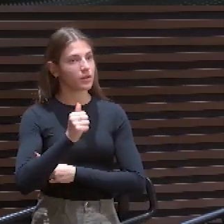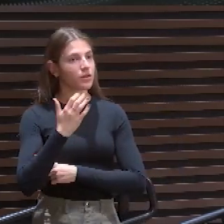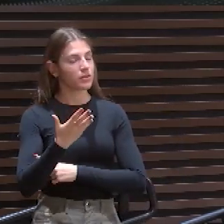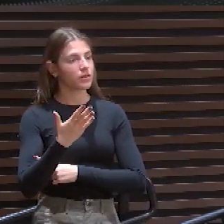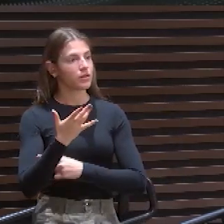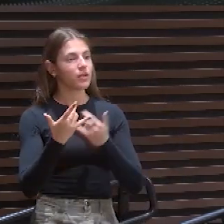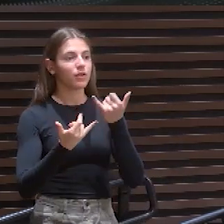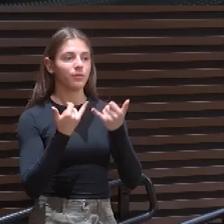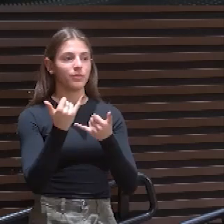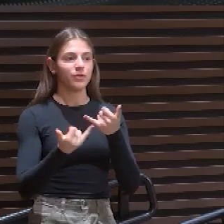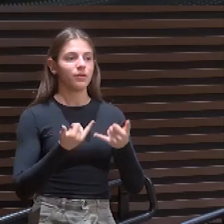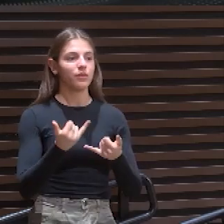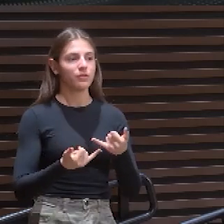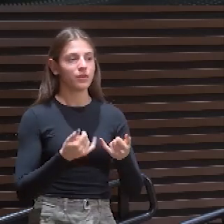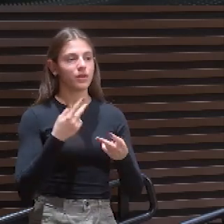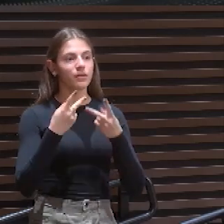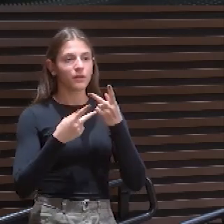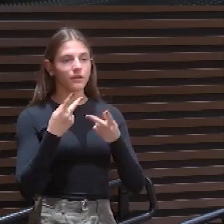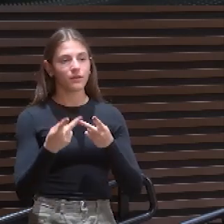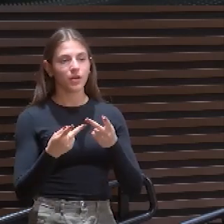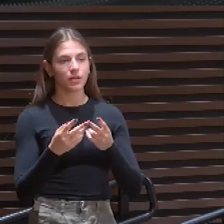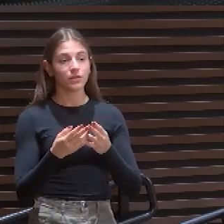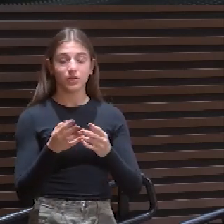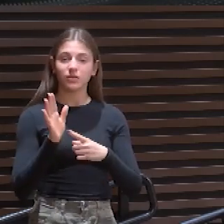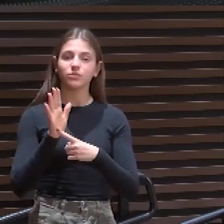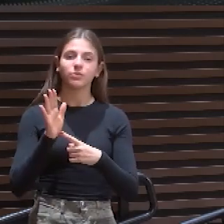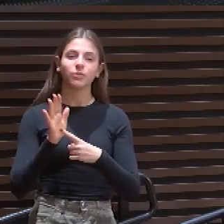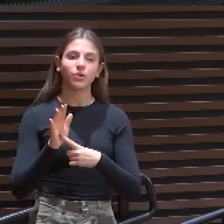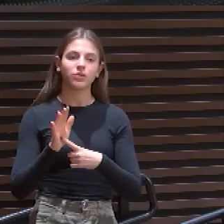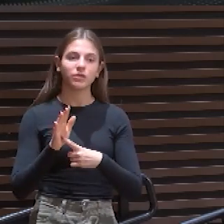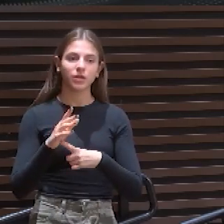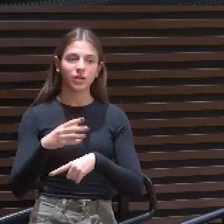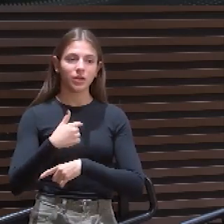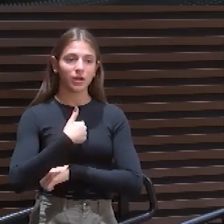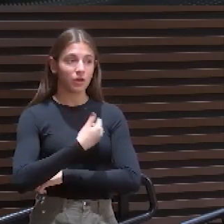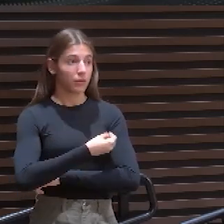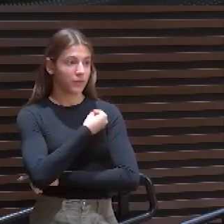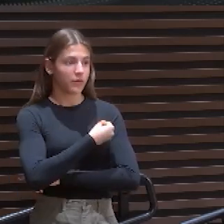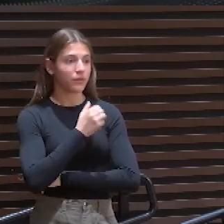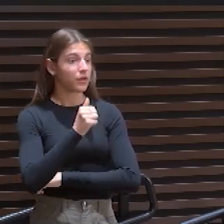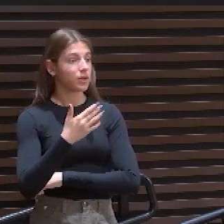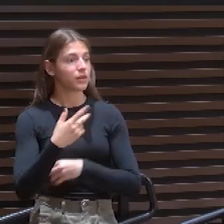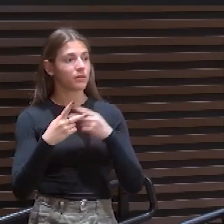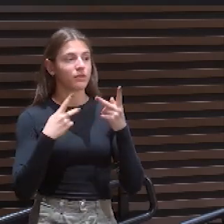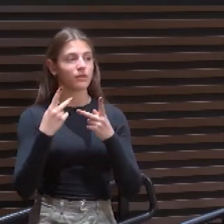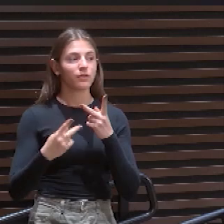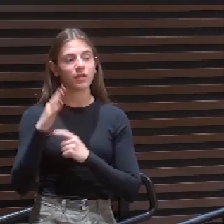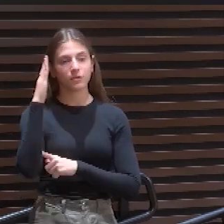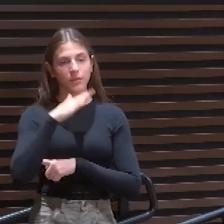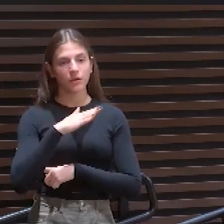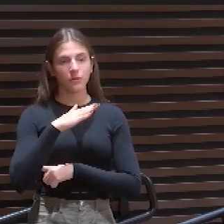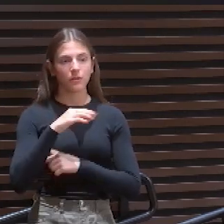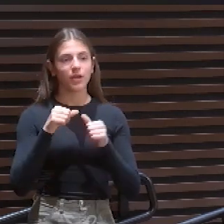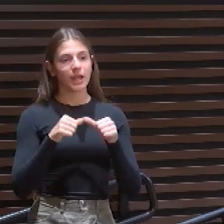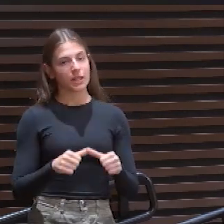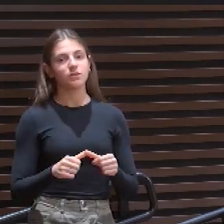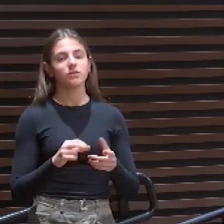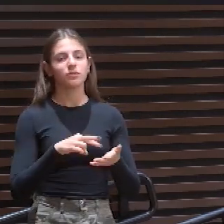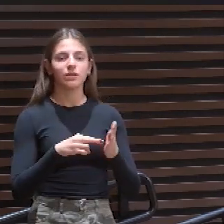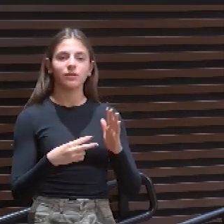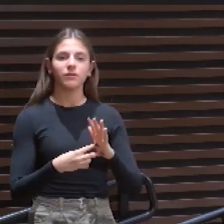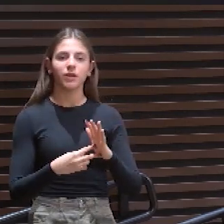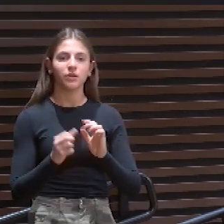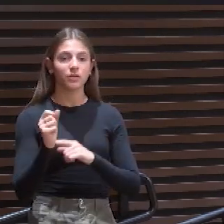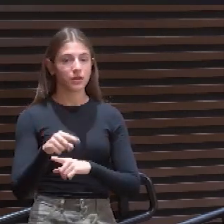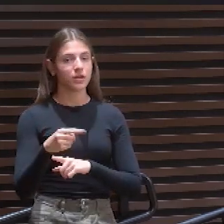falo. Logo, isso mostra que existo e falo mal. Esse é o sentido. E